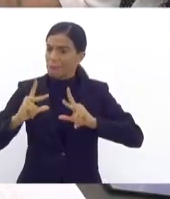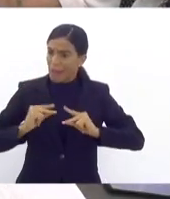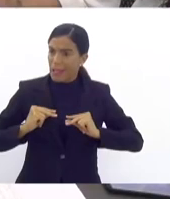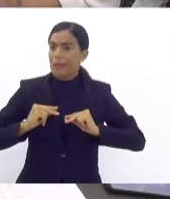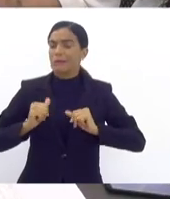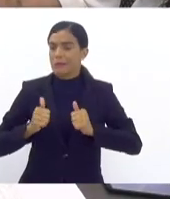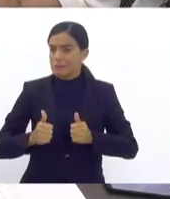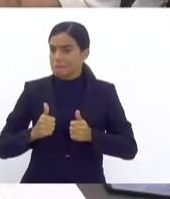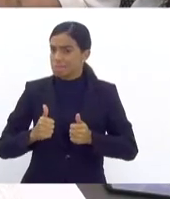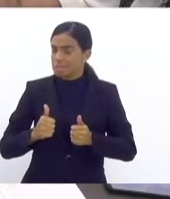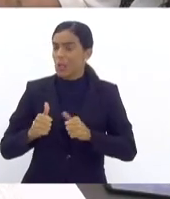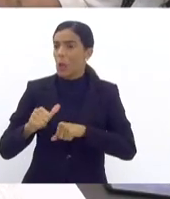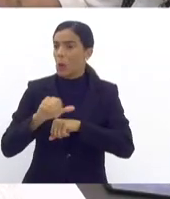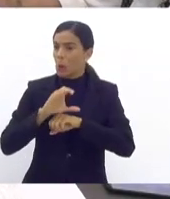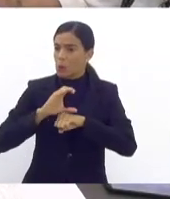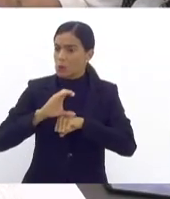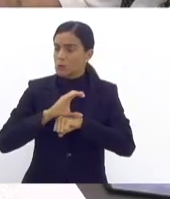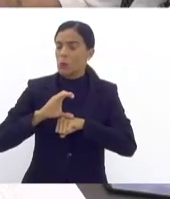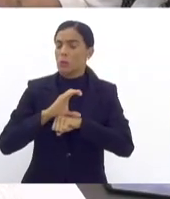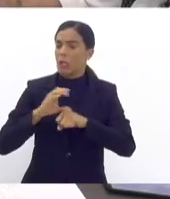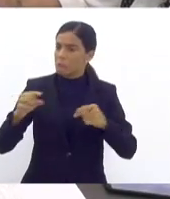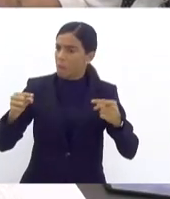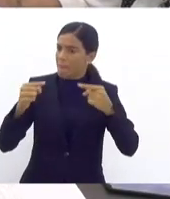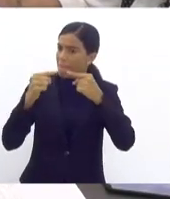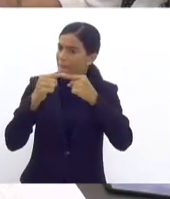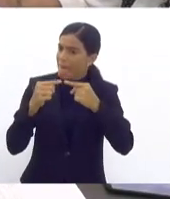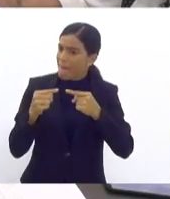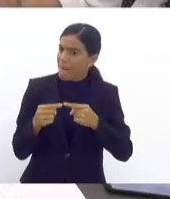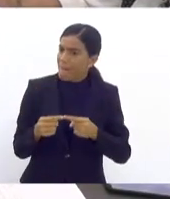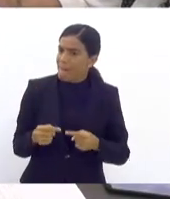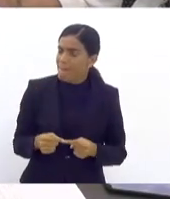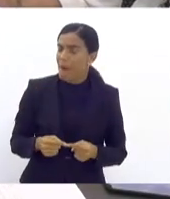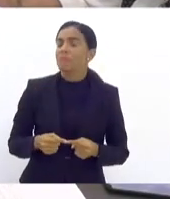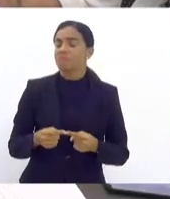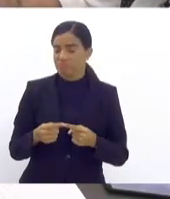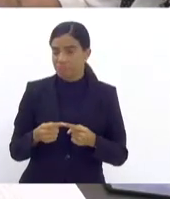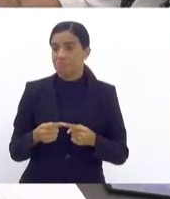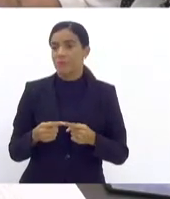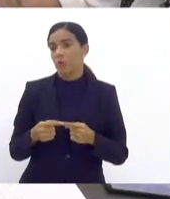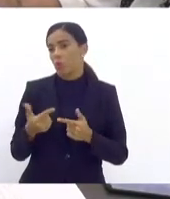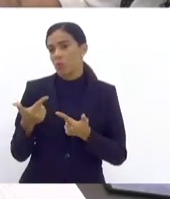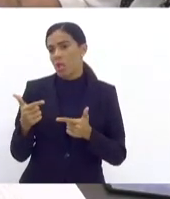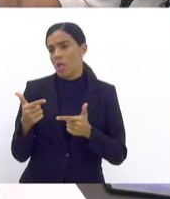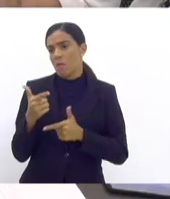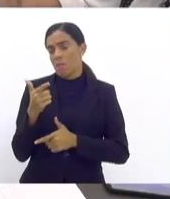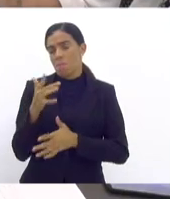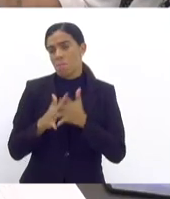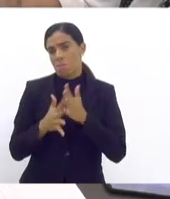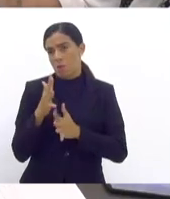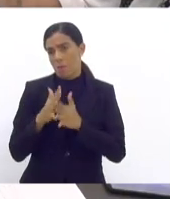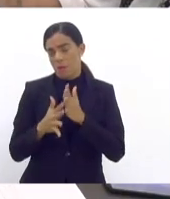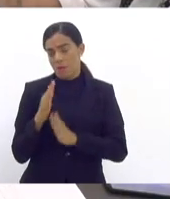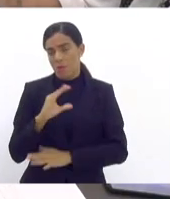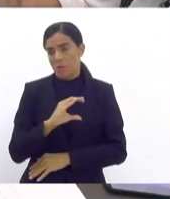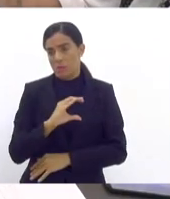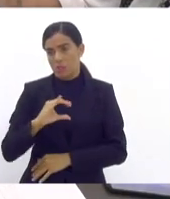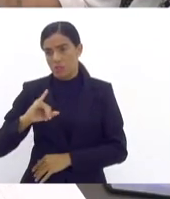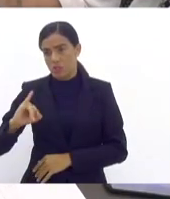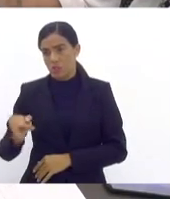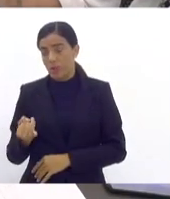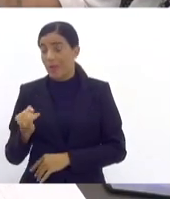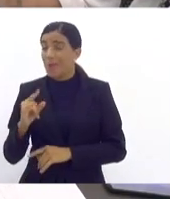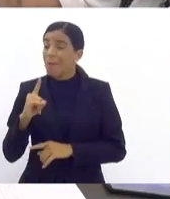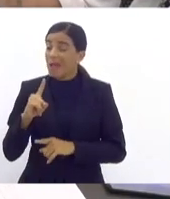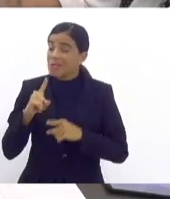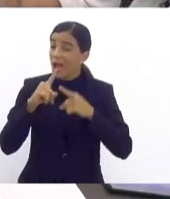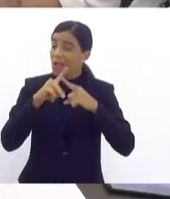a constitucionalidade e a capacidade do deputado para apresentar também é absolutamente legítimo, não vai haver problema de constitucionalidade com a CCJ. É mais uma questão de